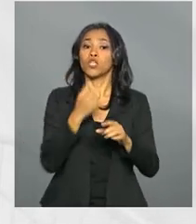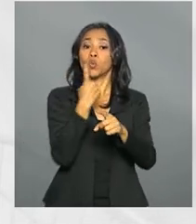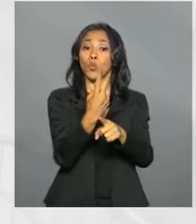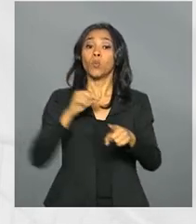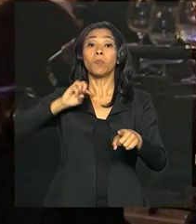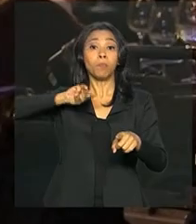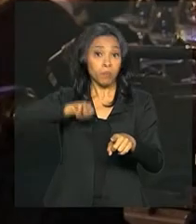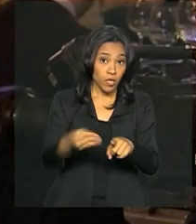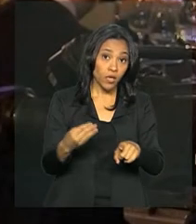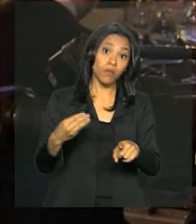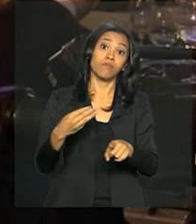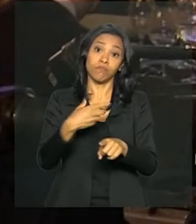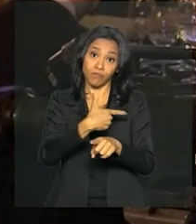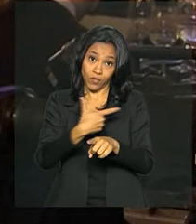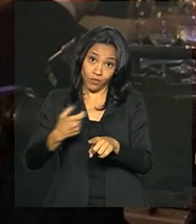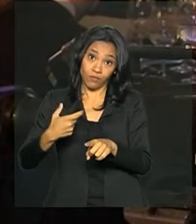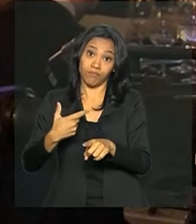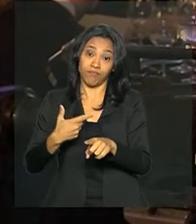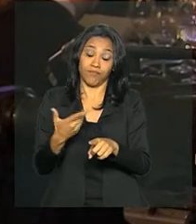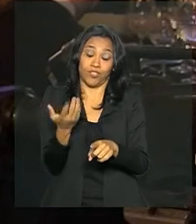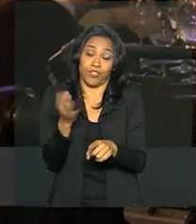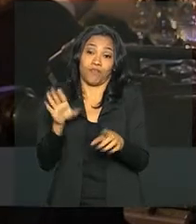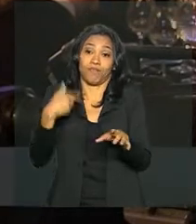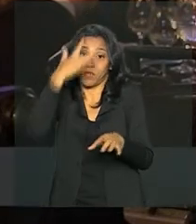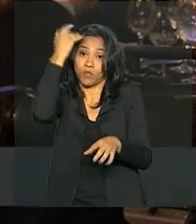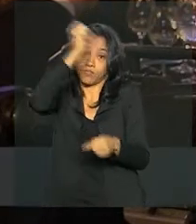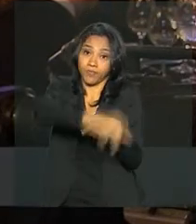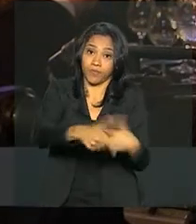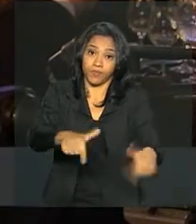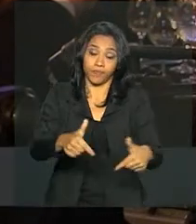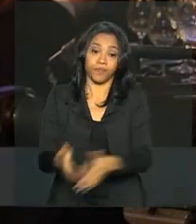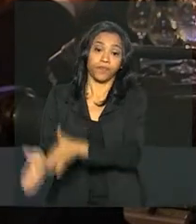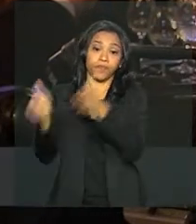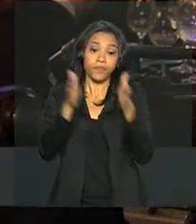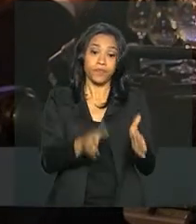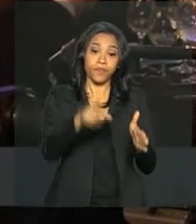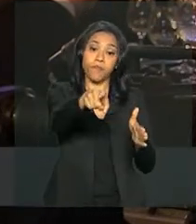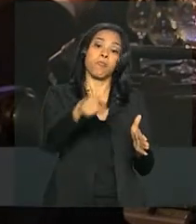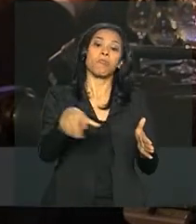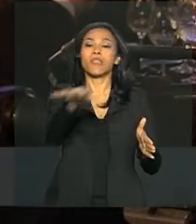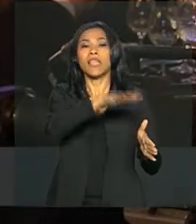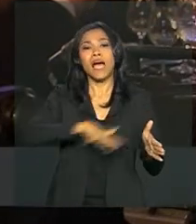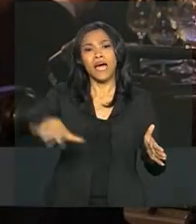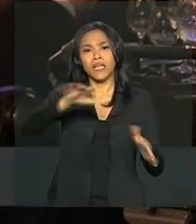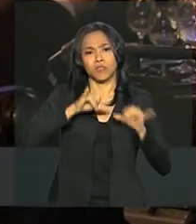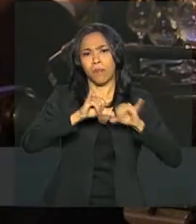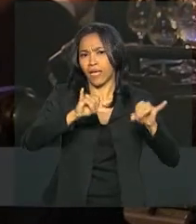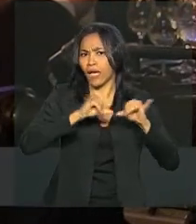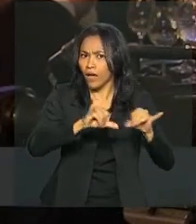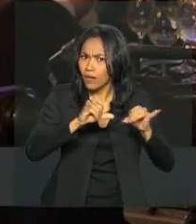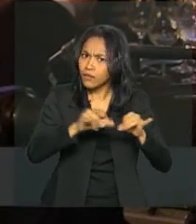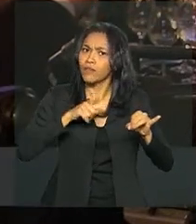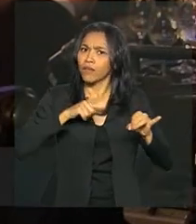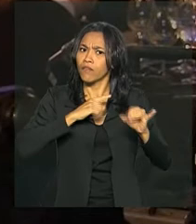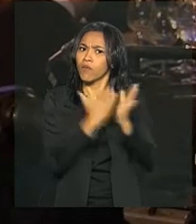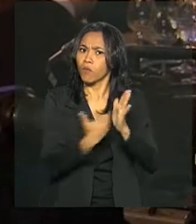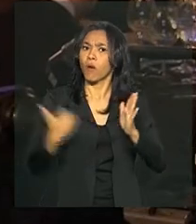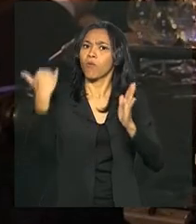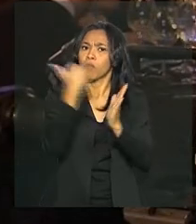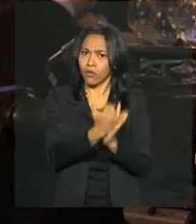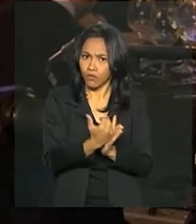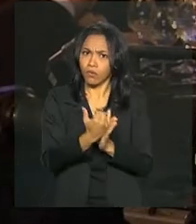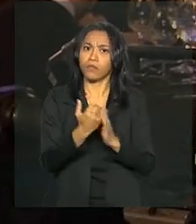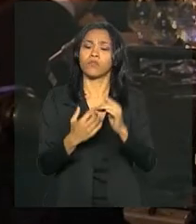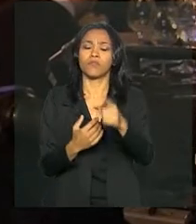diretos de acordo com a associação brasileira de supermercados as vendas do setor cresceram 1,92 por cento